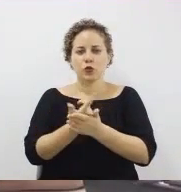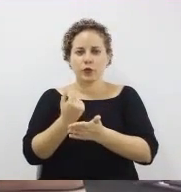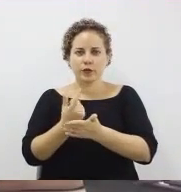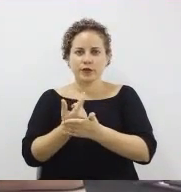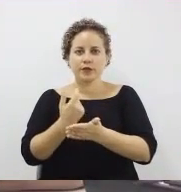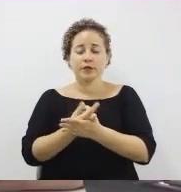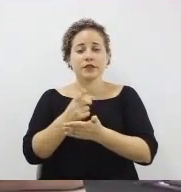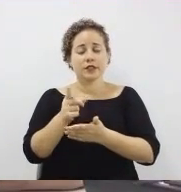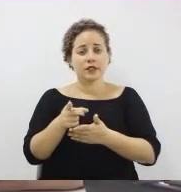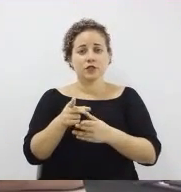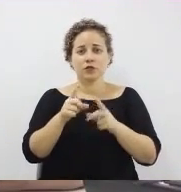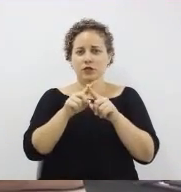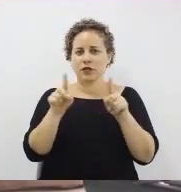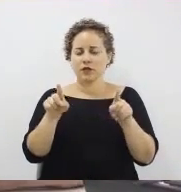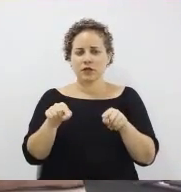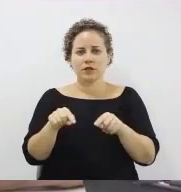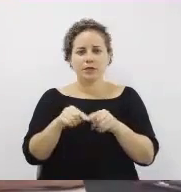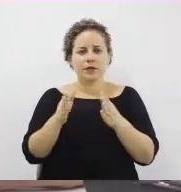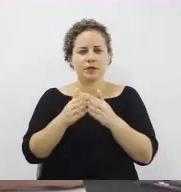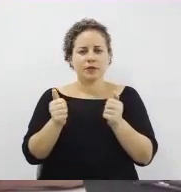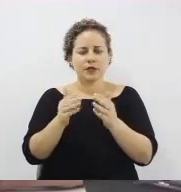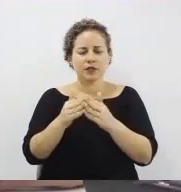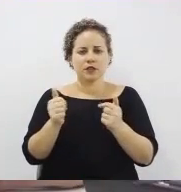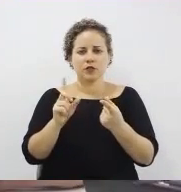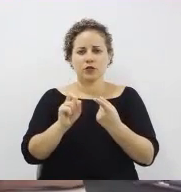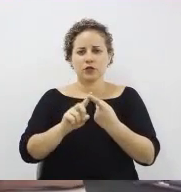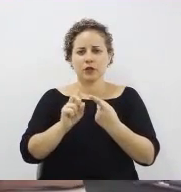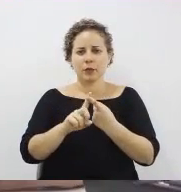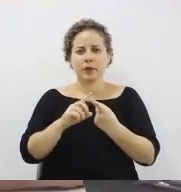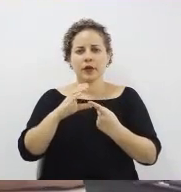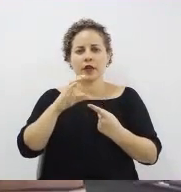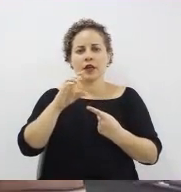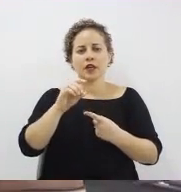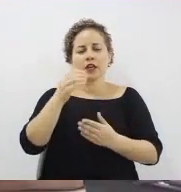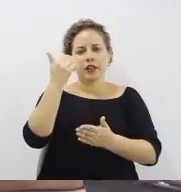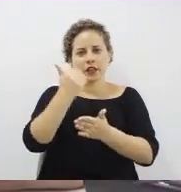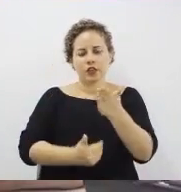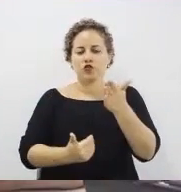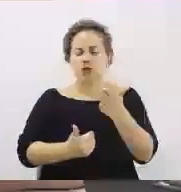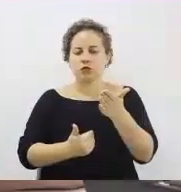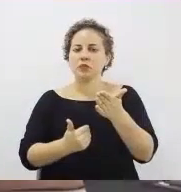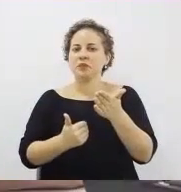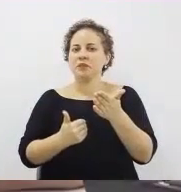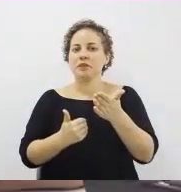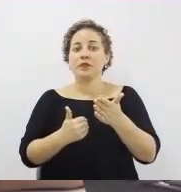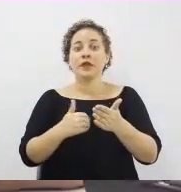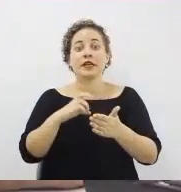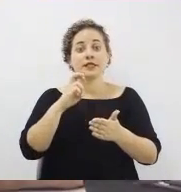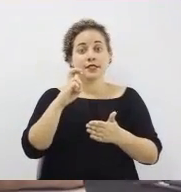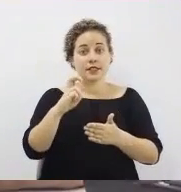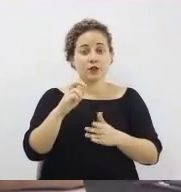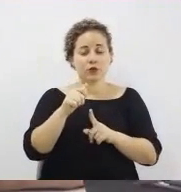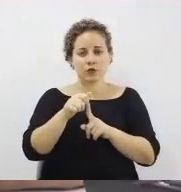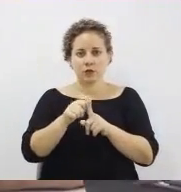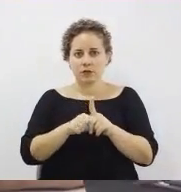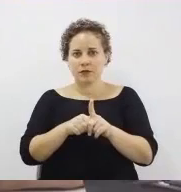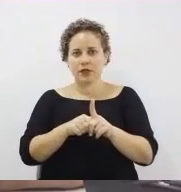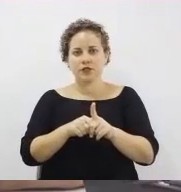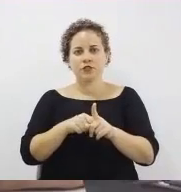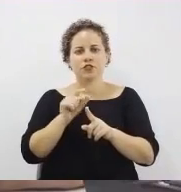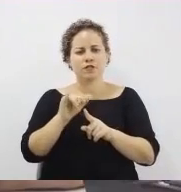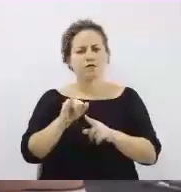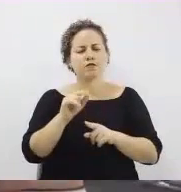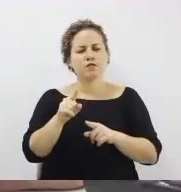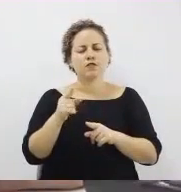a tabela de data de colocação do pedido e do respectivo desconto. Até o dia 5 do mês, se o cliente colocasse